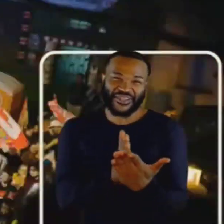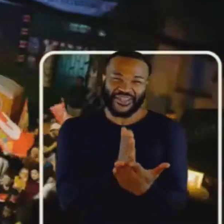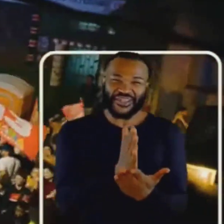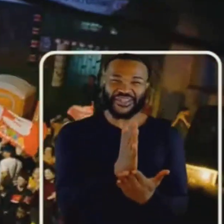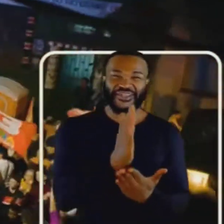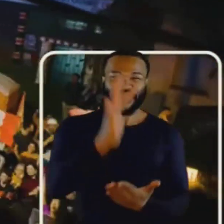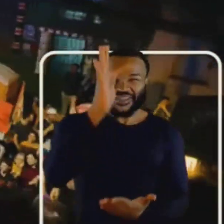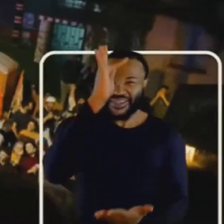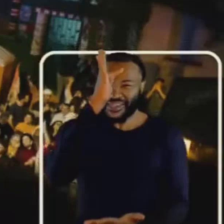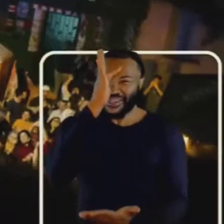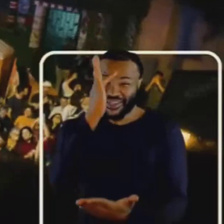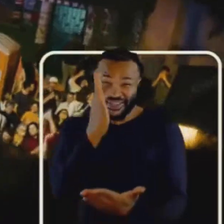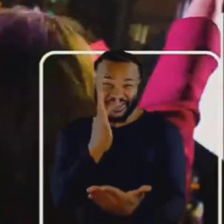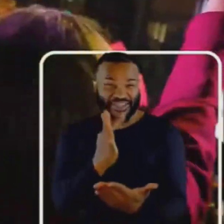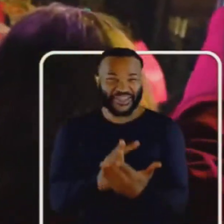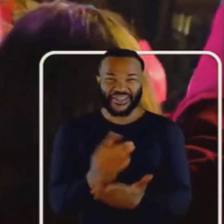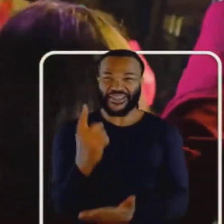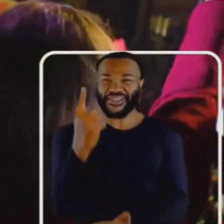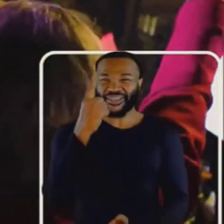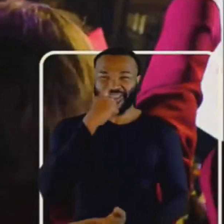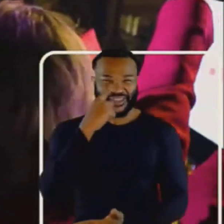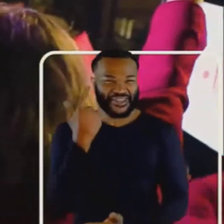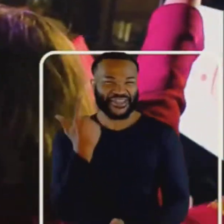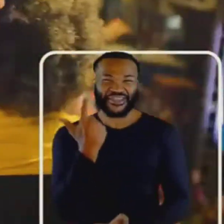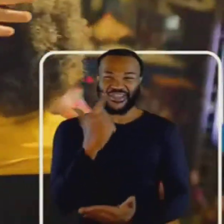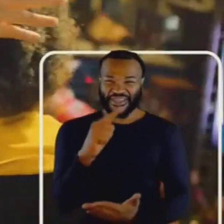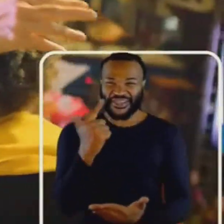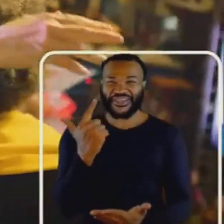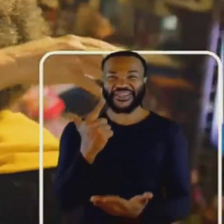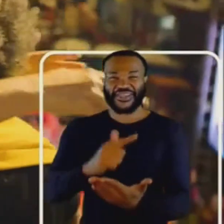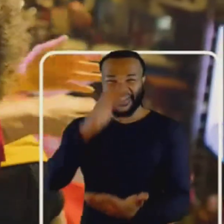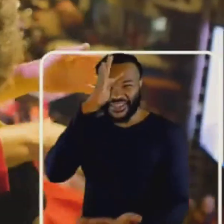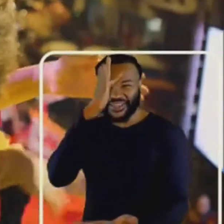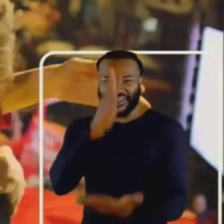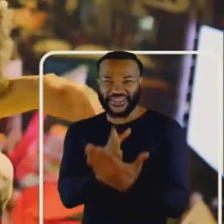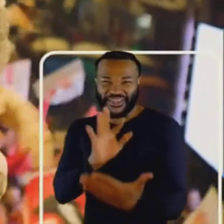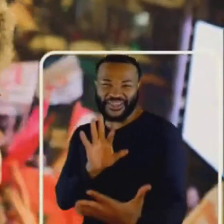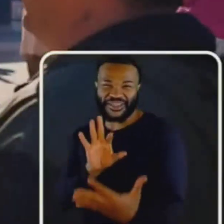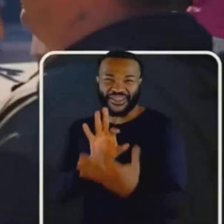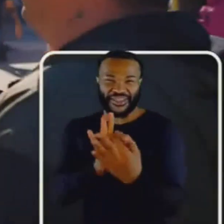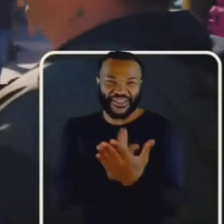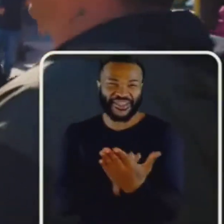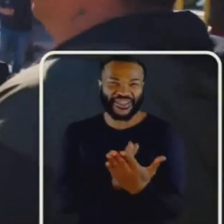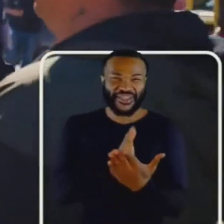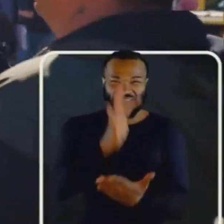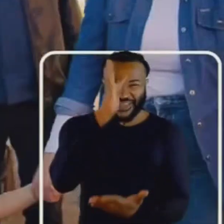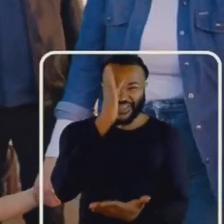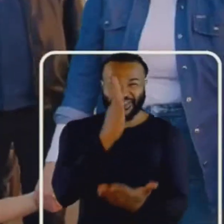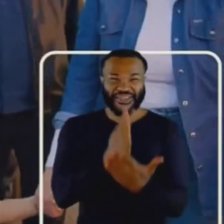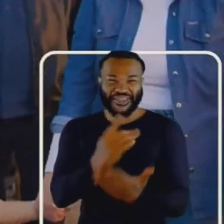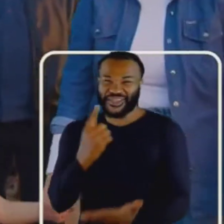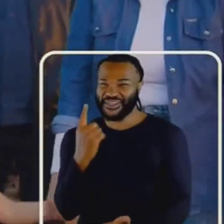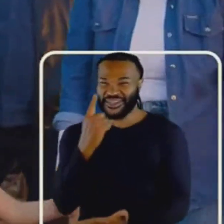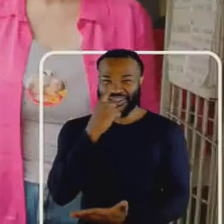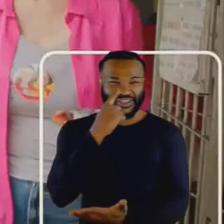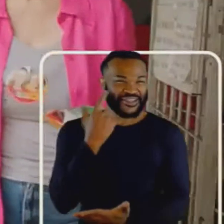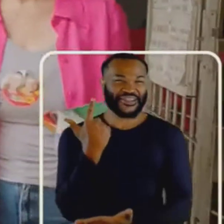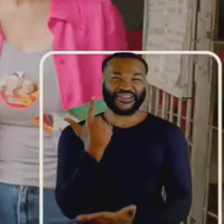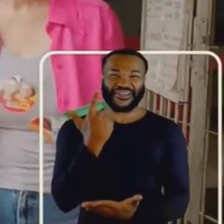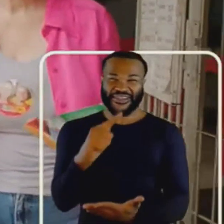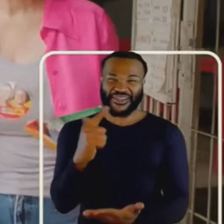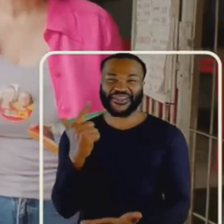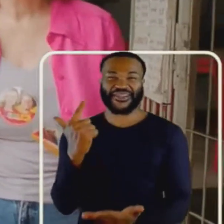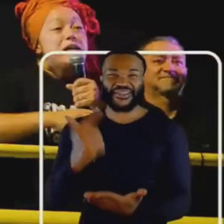falhar. Andar com fervo, que a fé não costuma falhar. Andar com fervo, que a fé